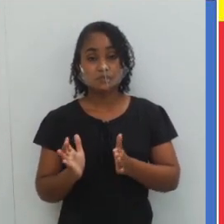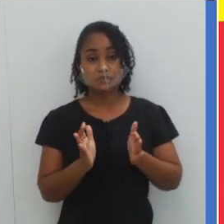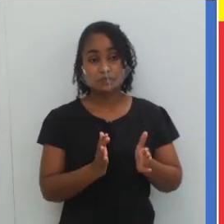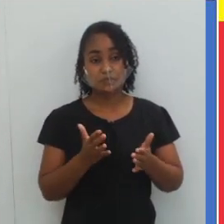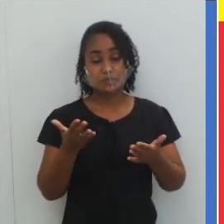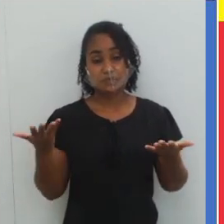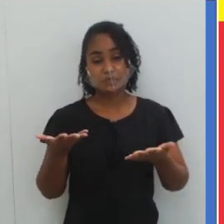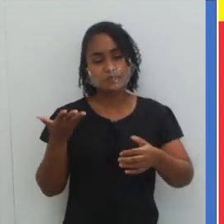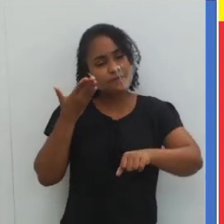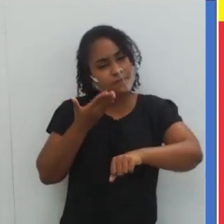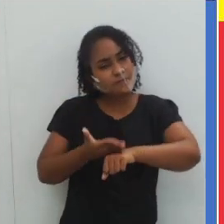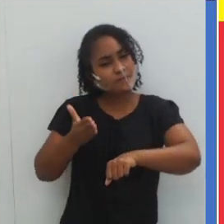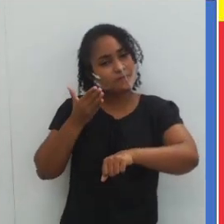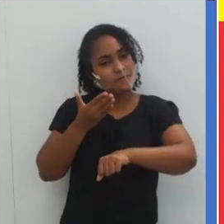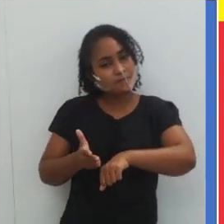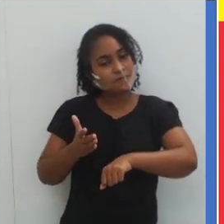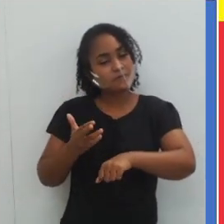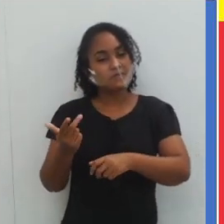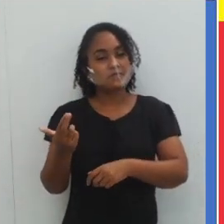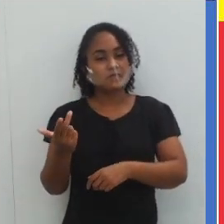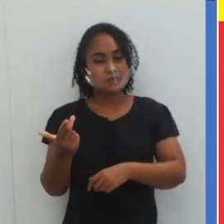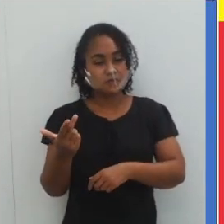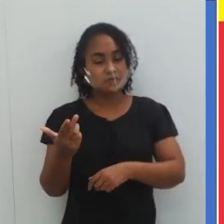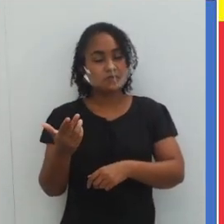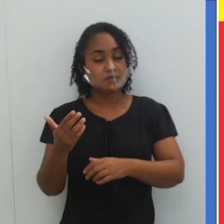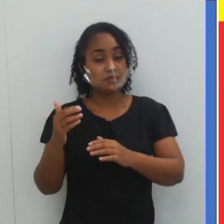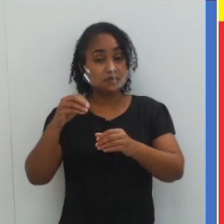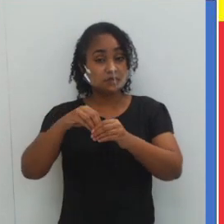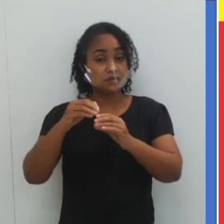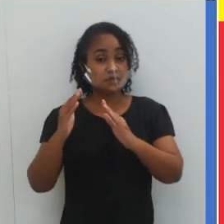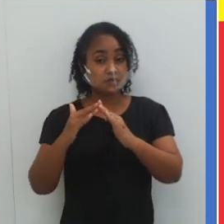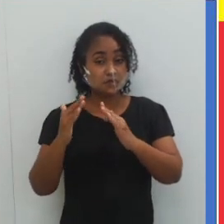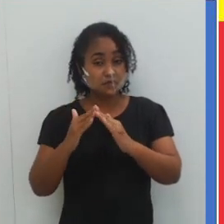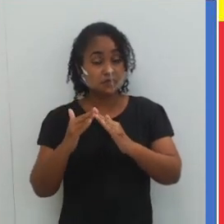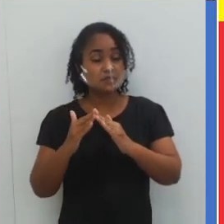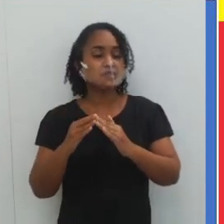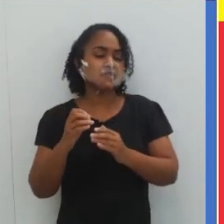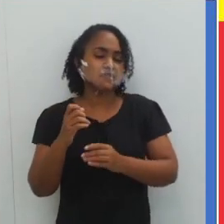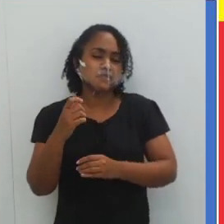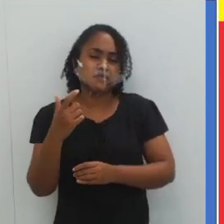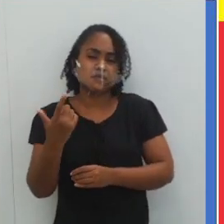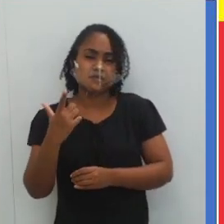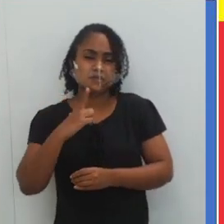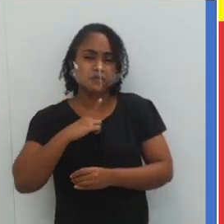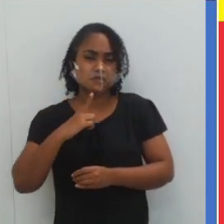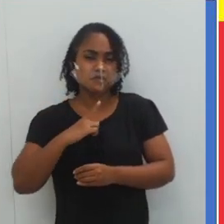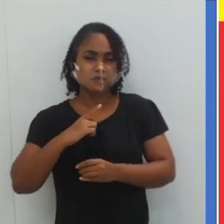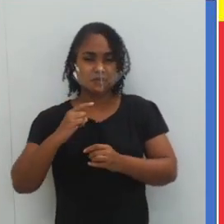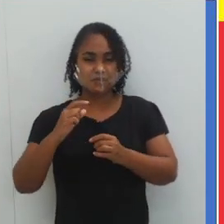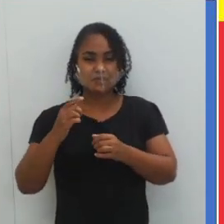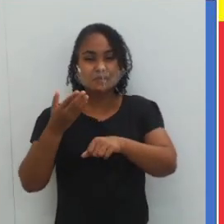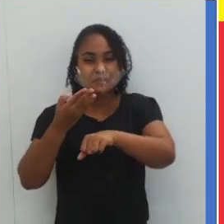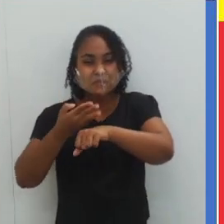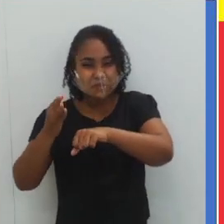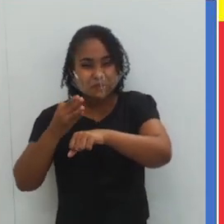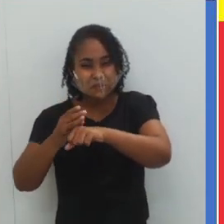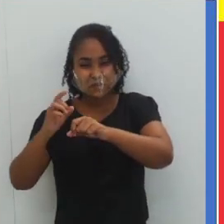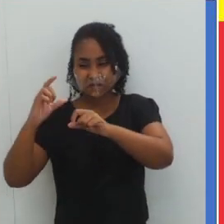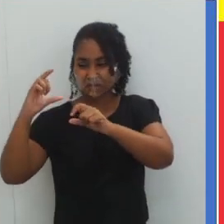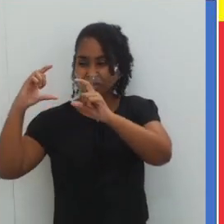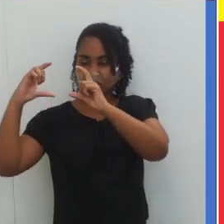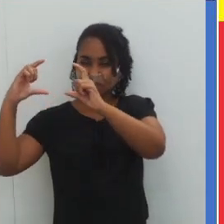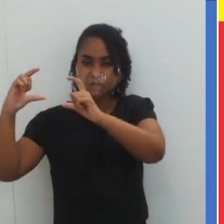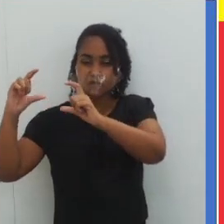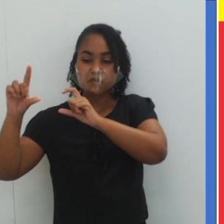você pode treinar esse mesmo exemplo em casa e, claro, esses espaços que tem